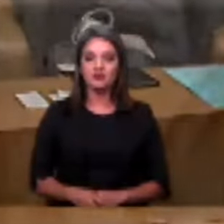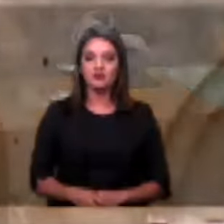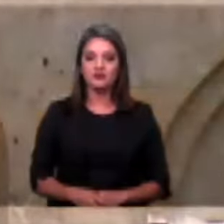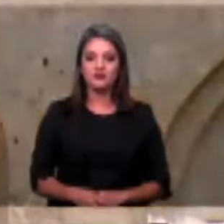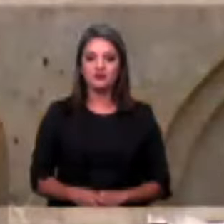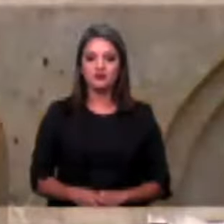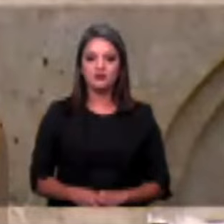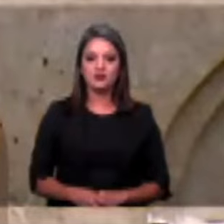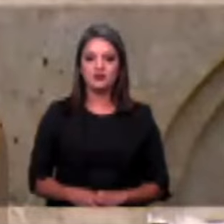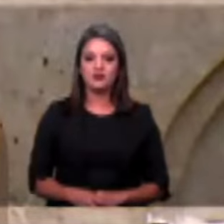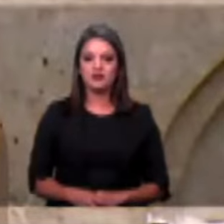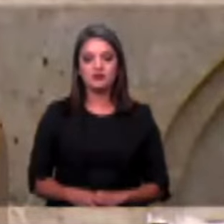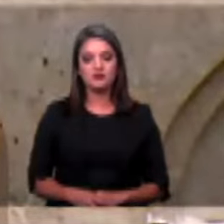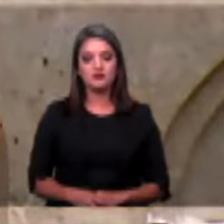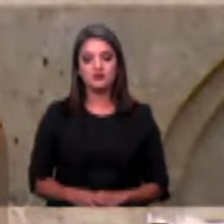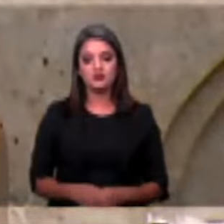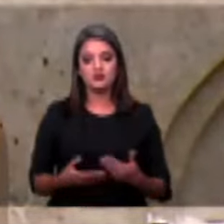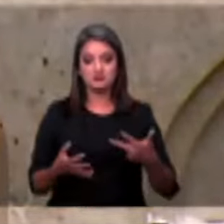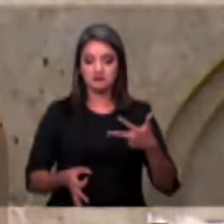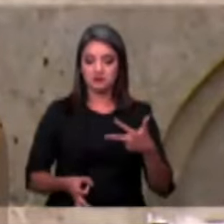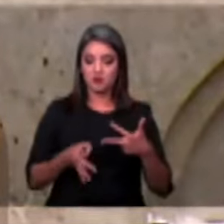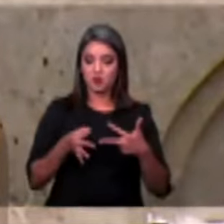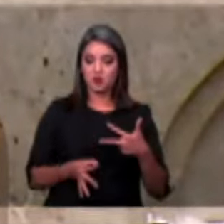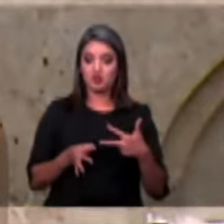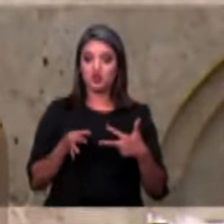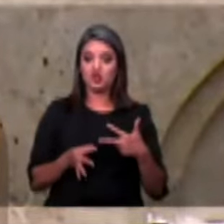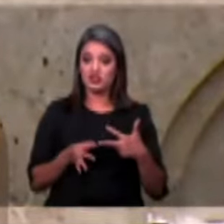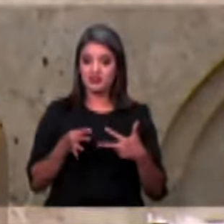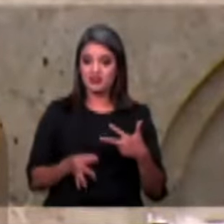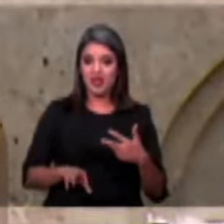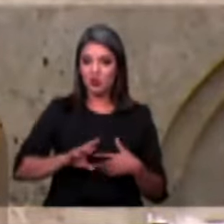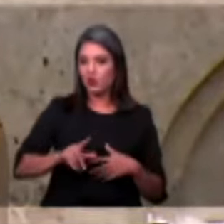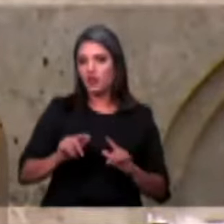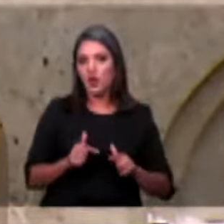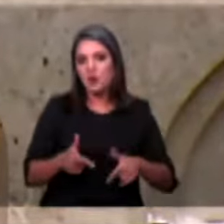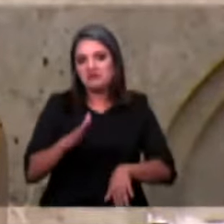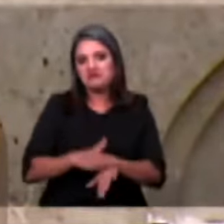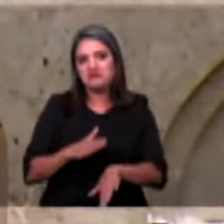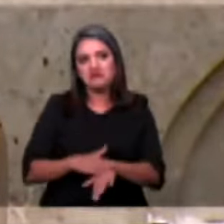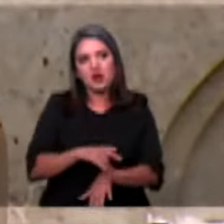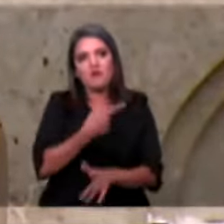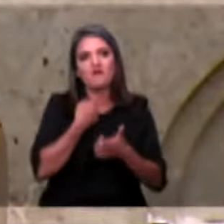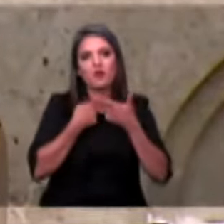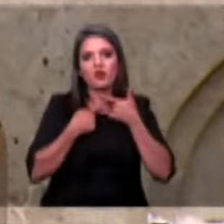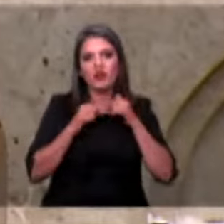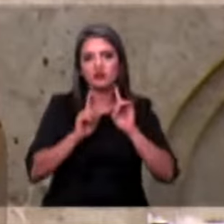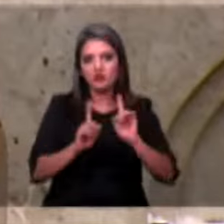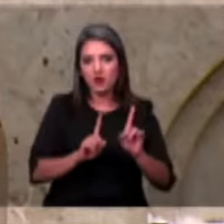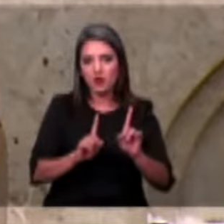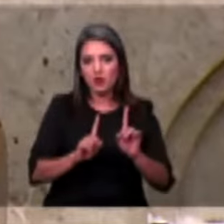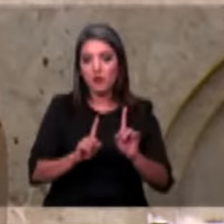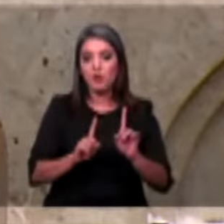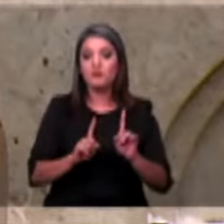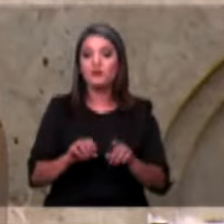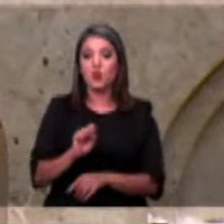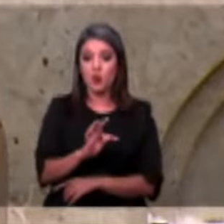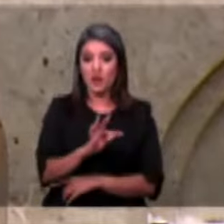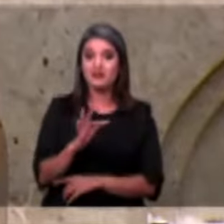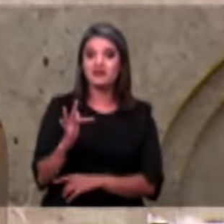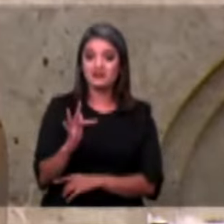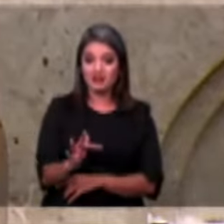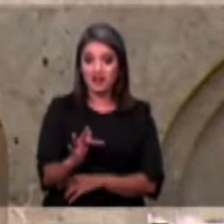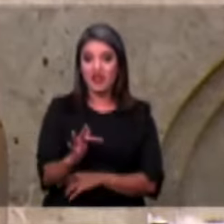O Poder Judiciário não age de ofício e o Supremo Tribunal Federal é o